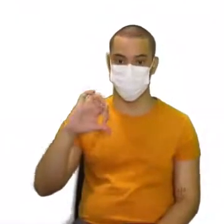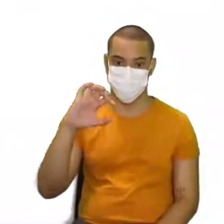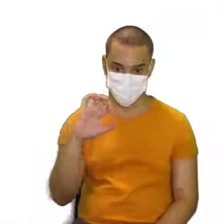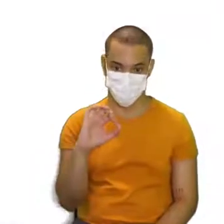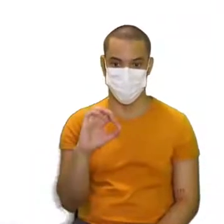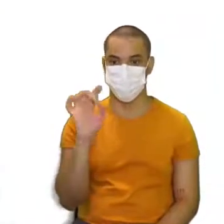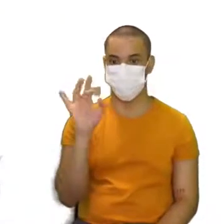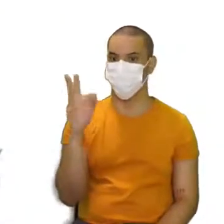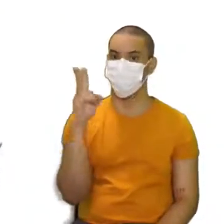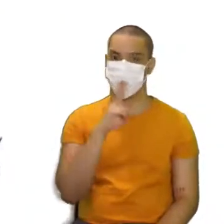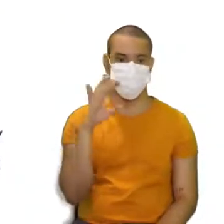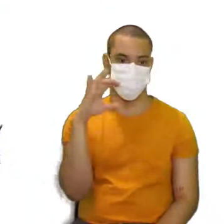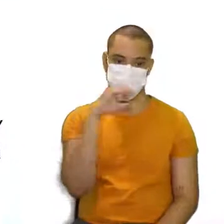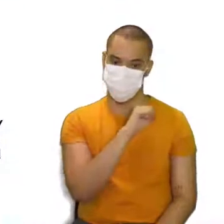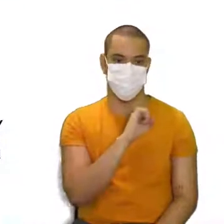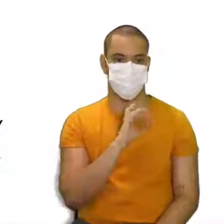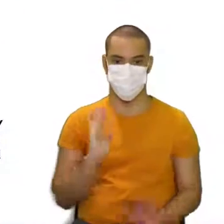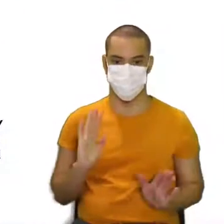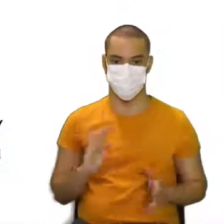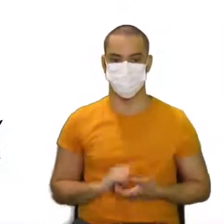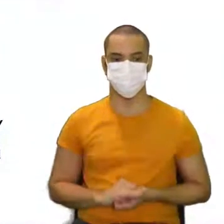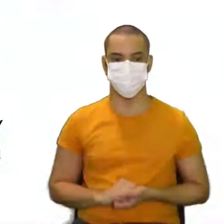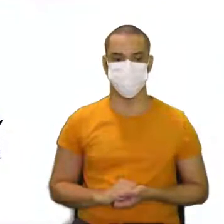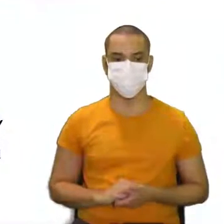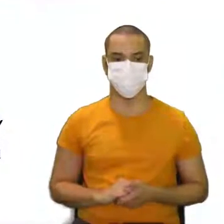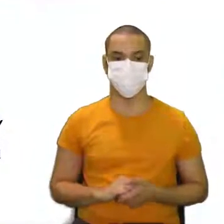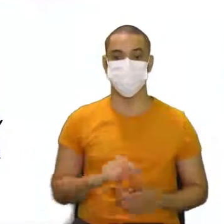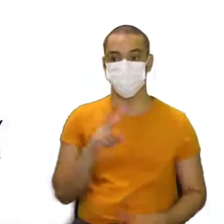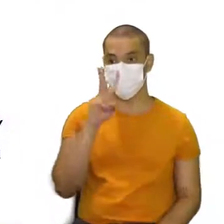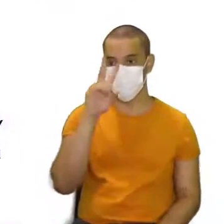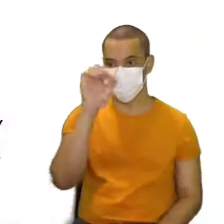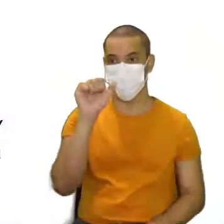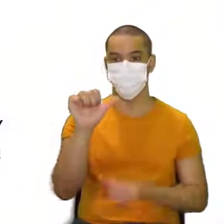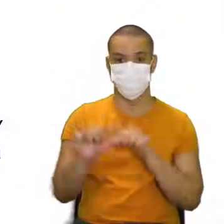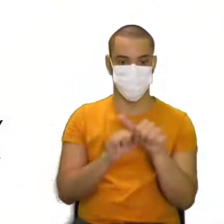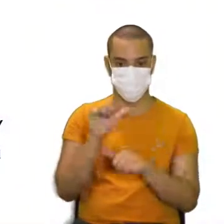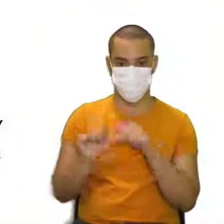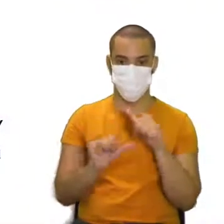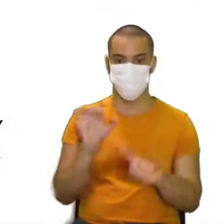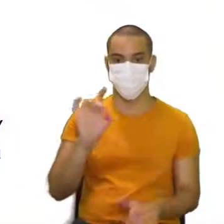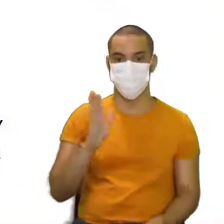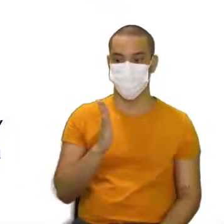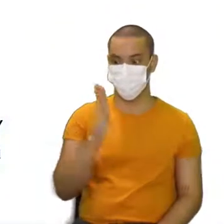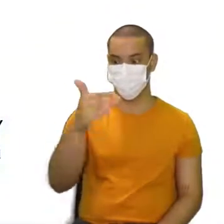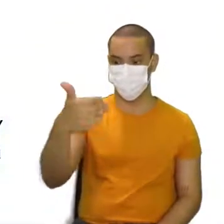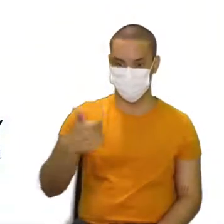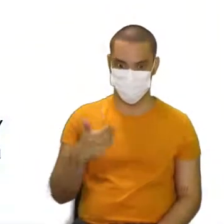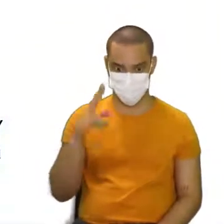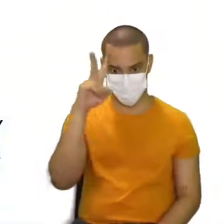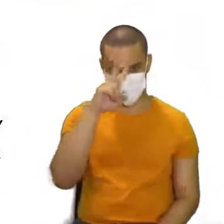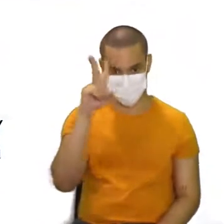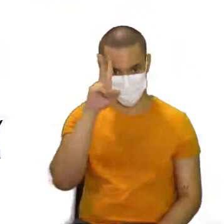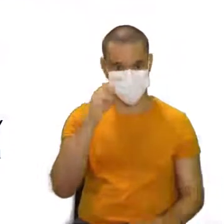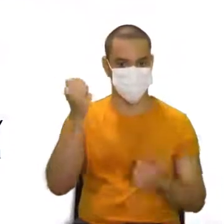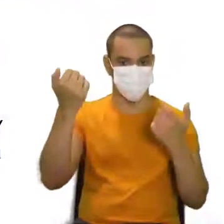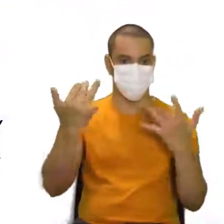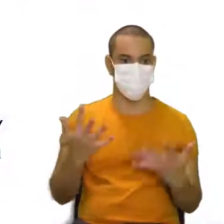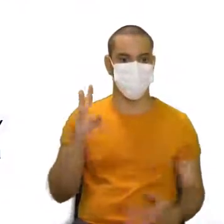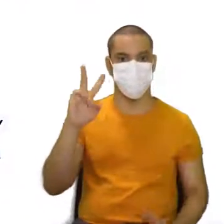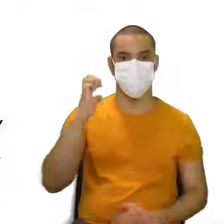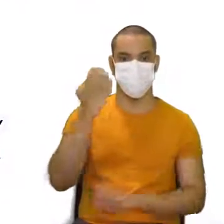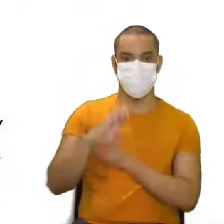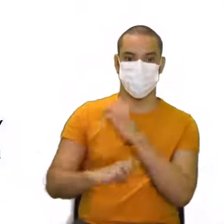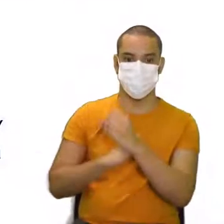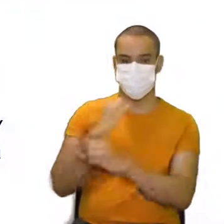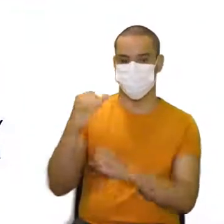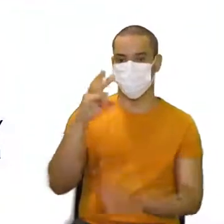velocidade mesmo e essa força muda apenas a direção da velocidade né porque eu falei ver do Eletro a